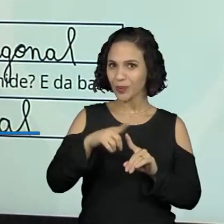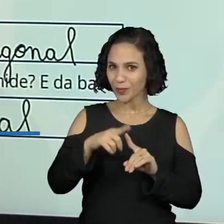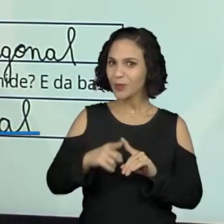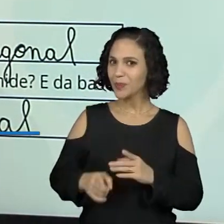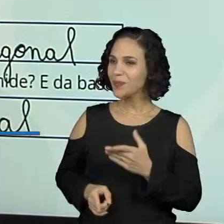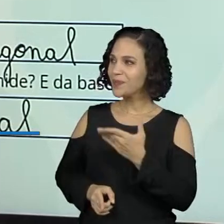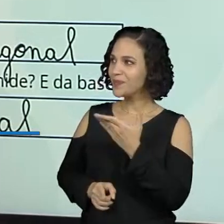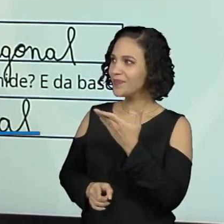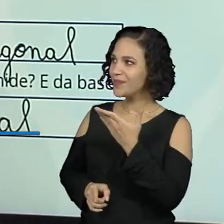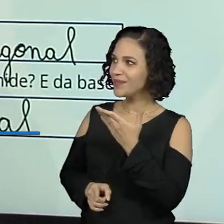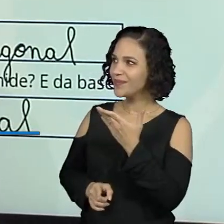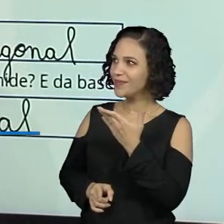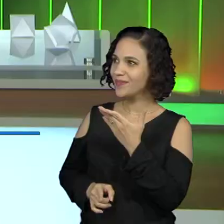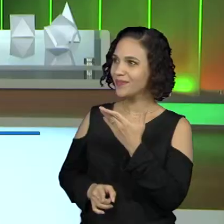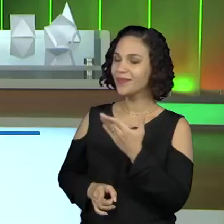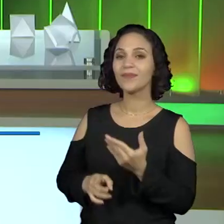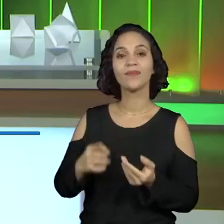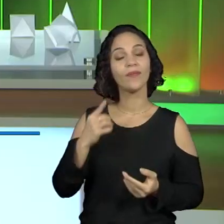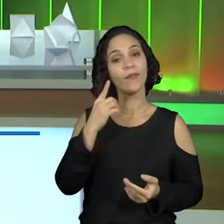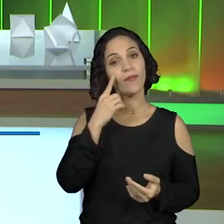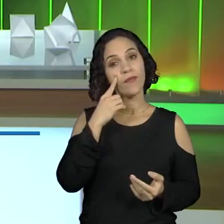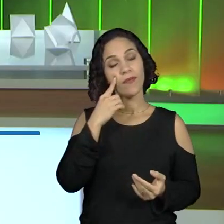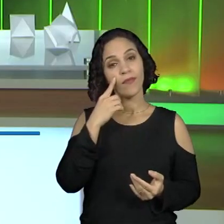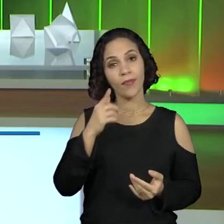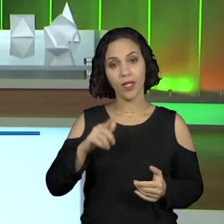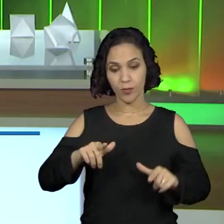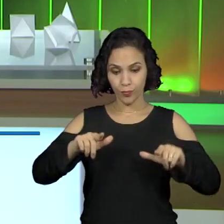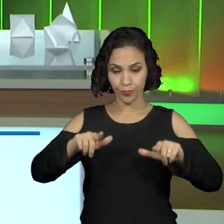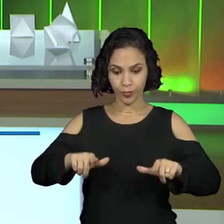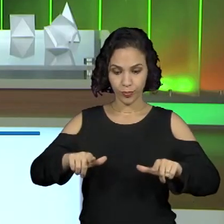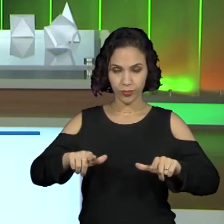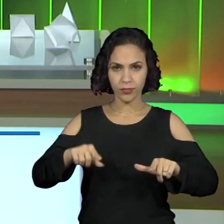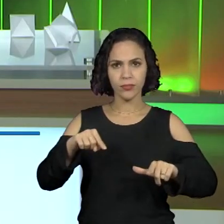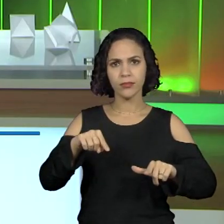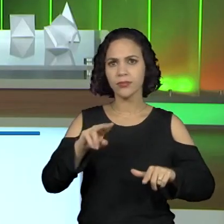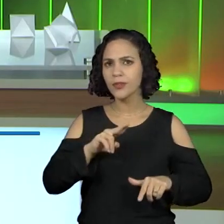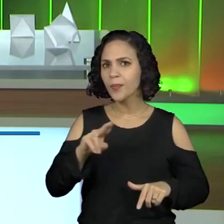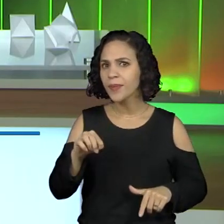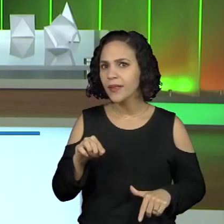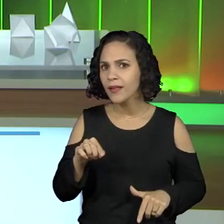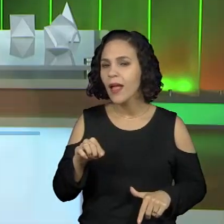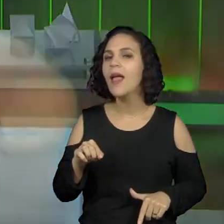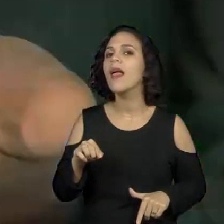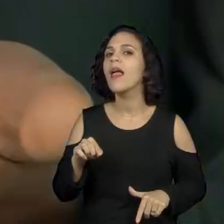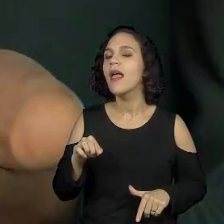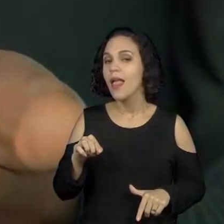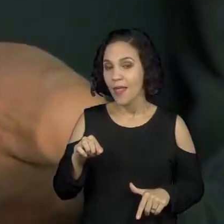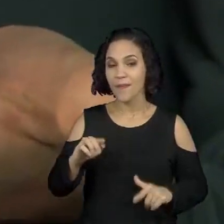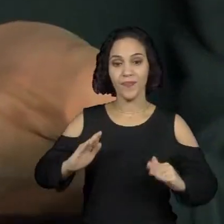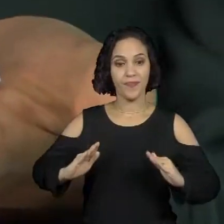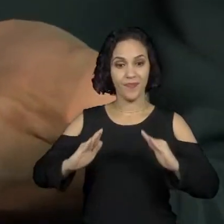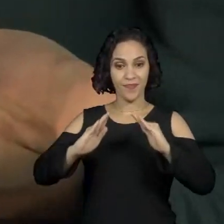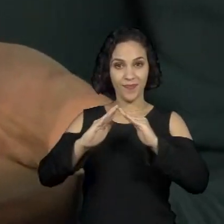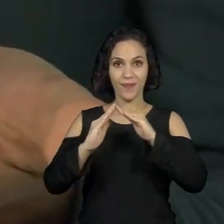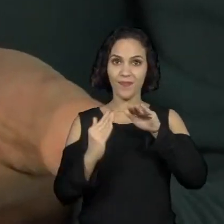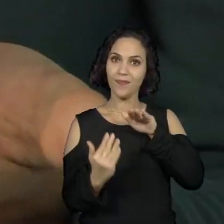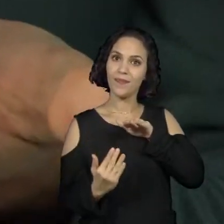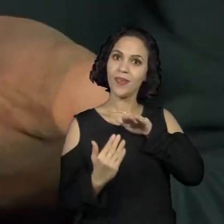mão, com essa base que tem 5 lados, como é que eu vou chamar? Pirâmide de base